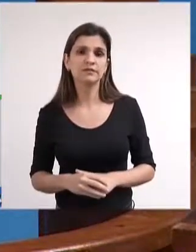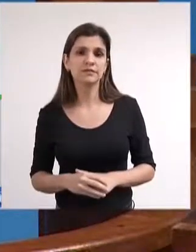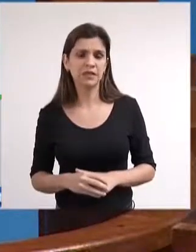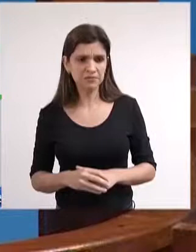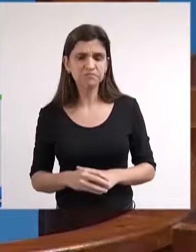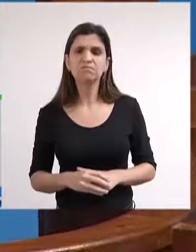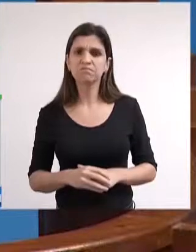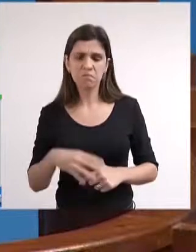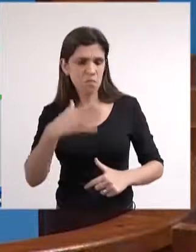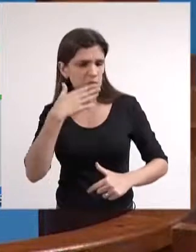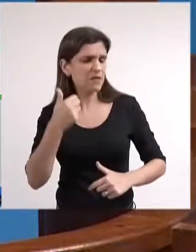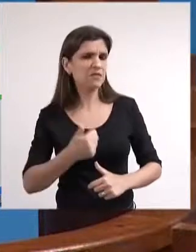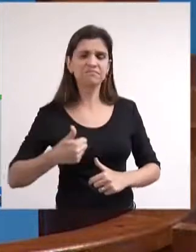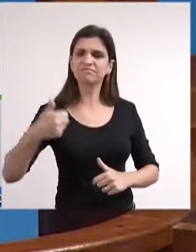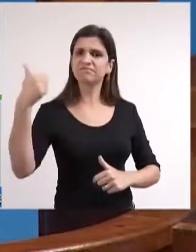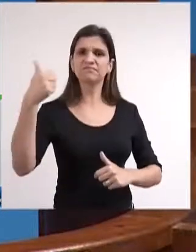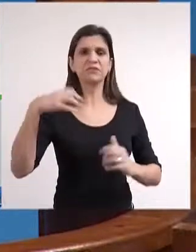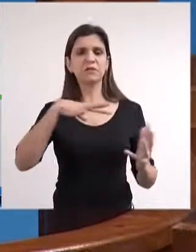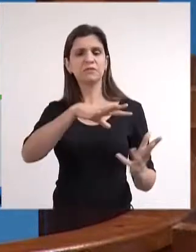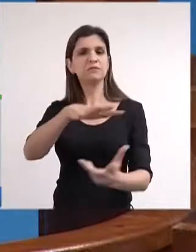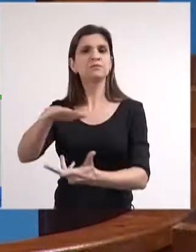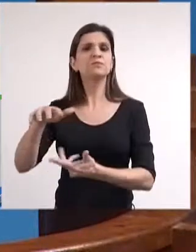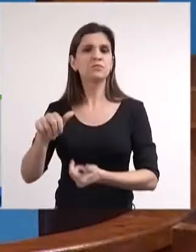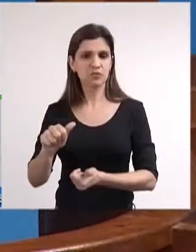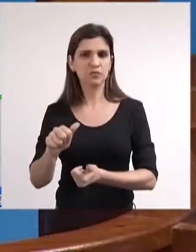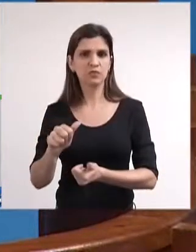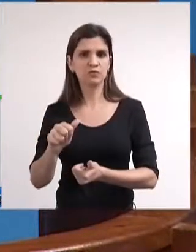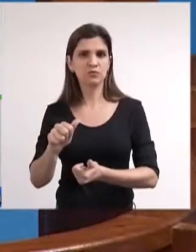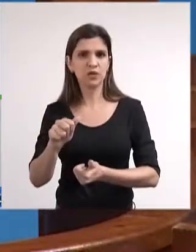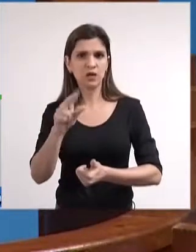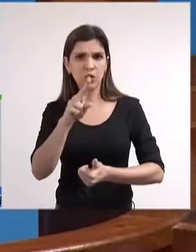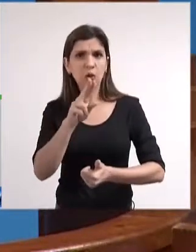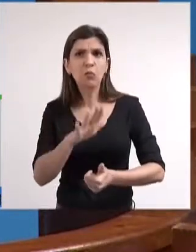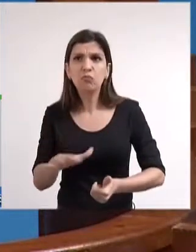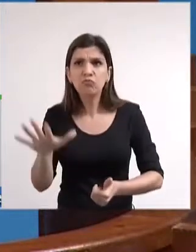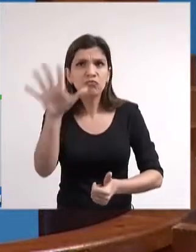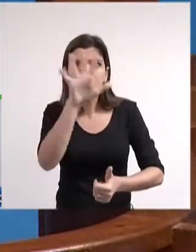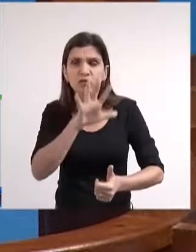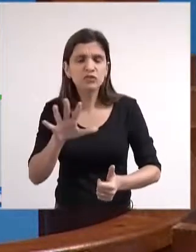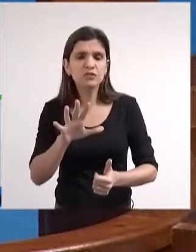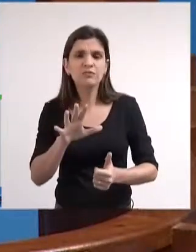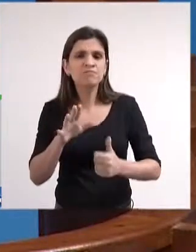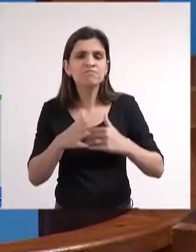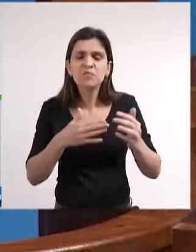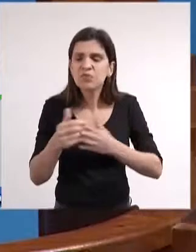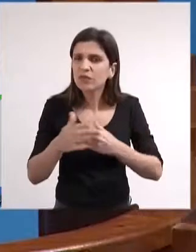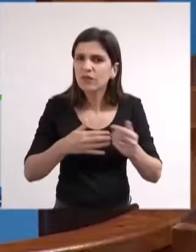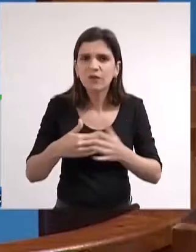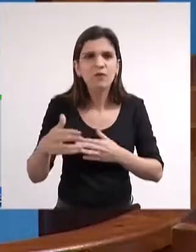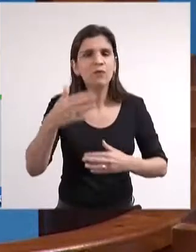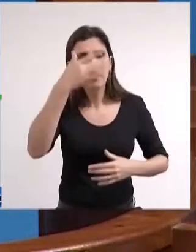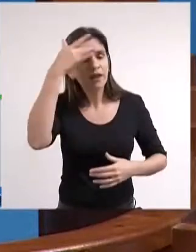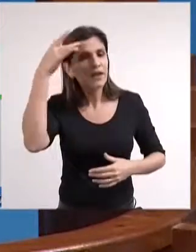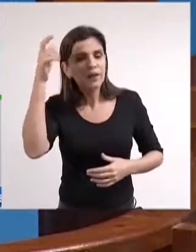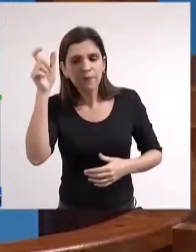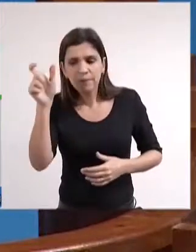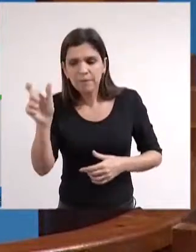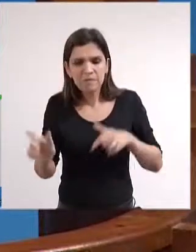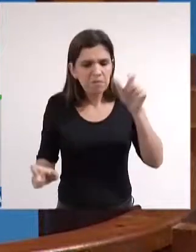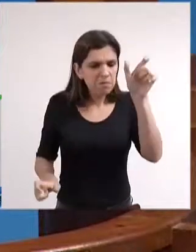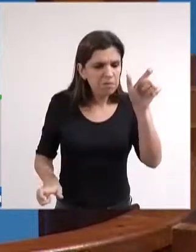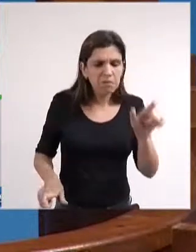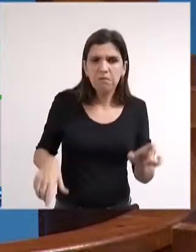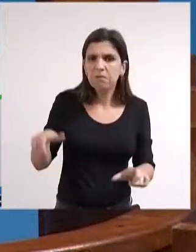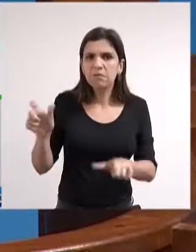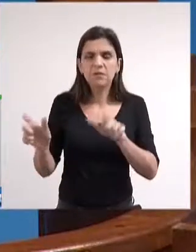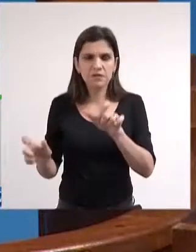programa de saúde do mundo, porque ele é universalizado. Qualquer pessoa pode procurar uma unidade